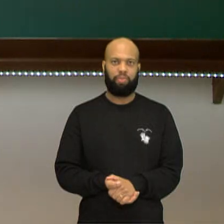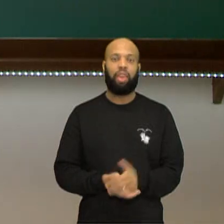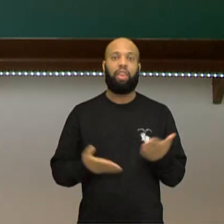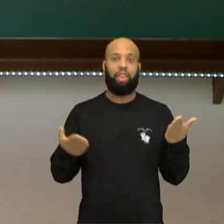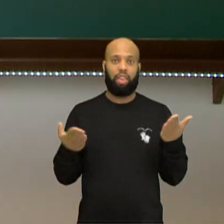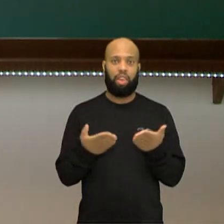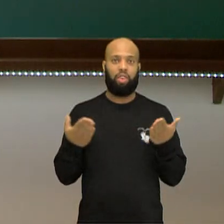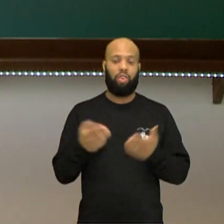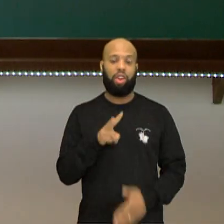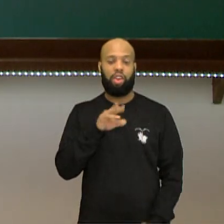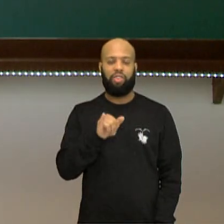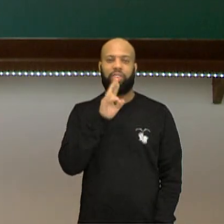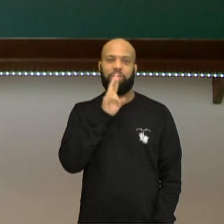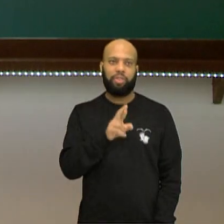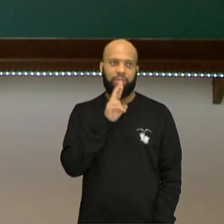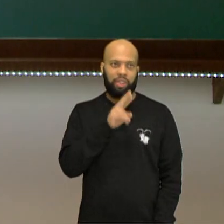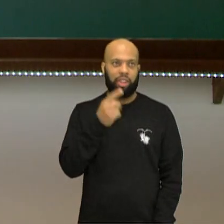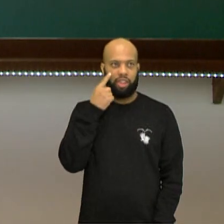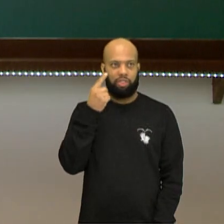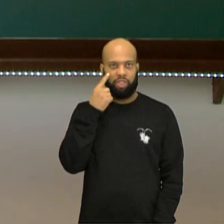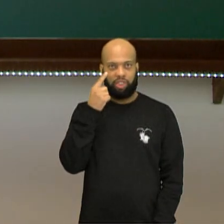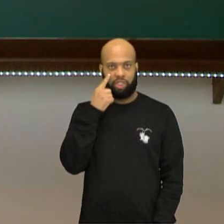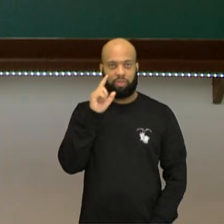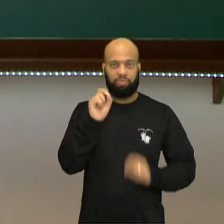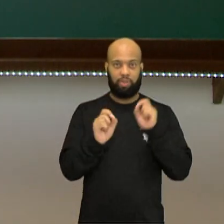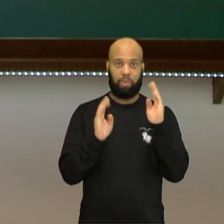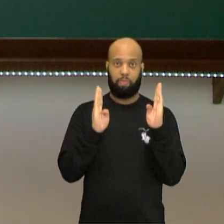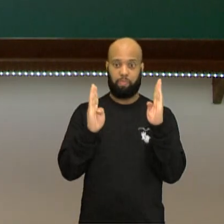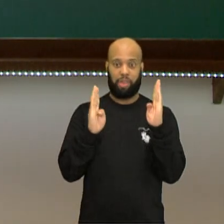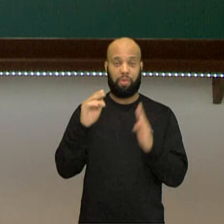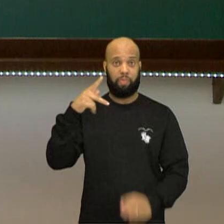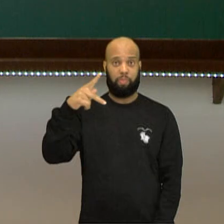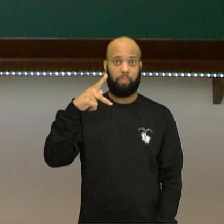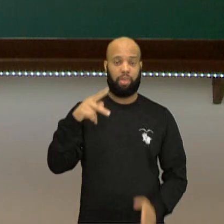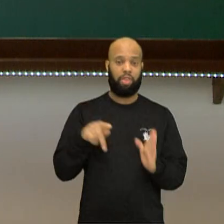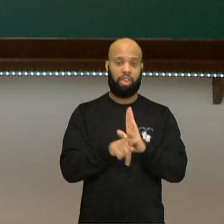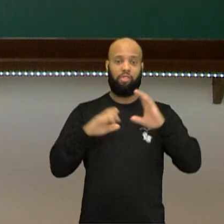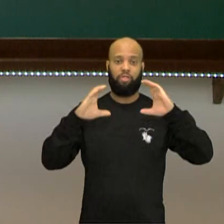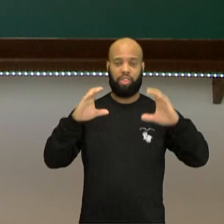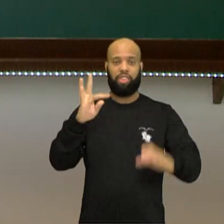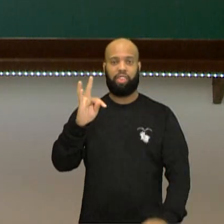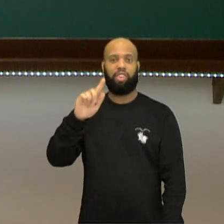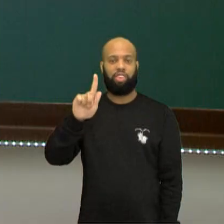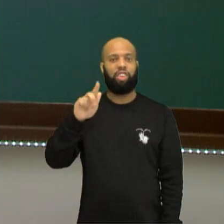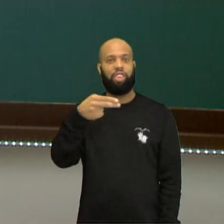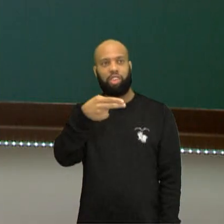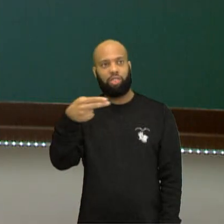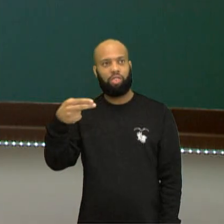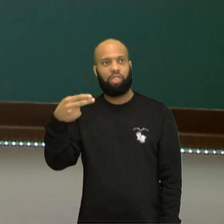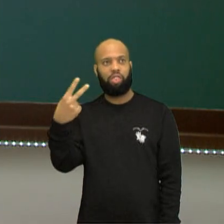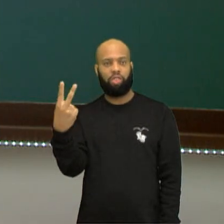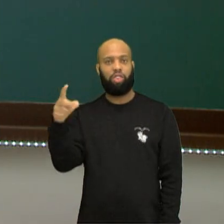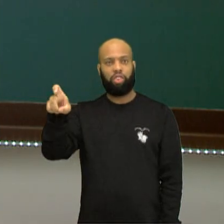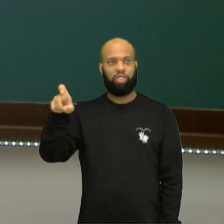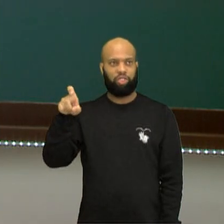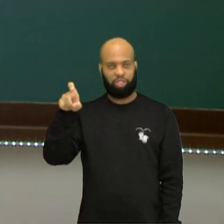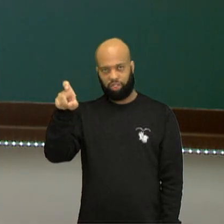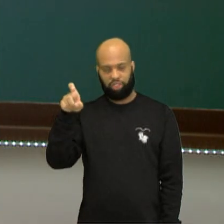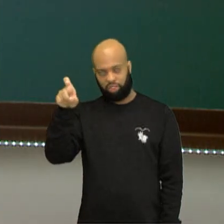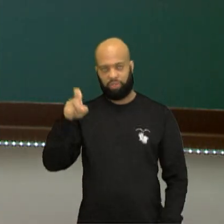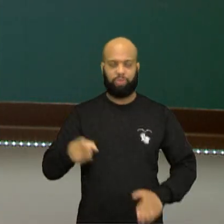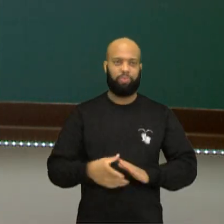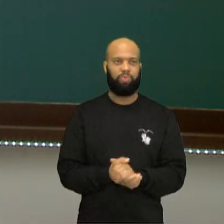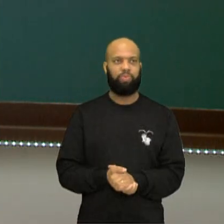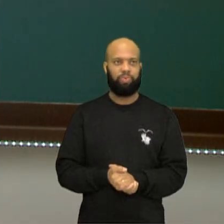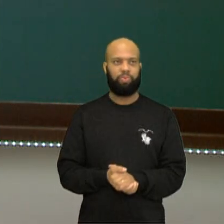lá então, pessoal, resolução aqui do período da função tangente igual a 2, função